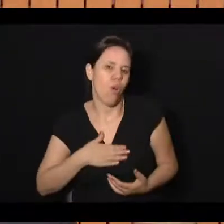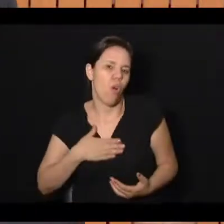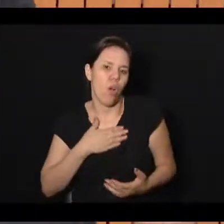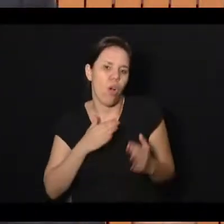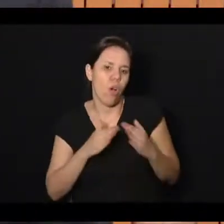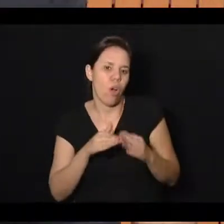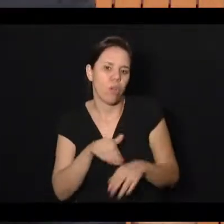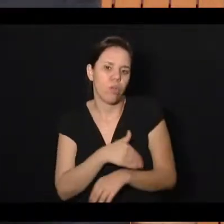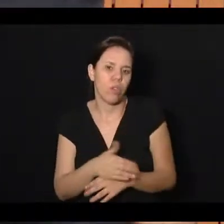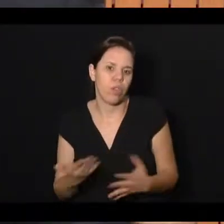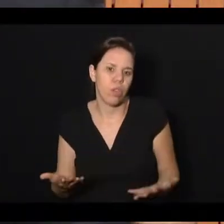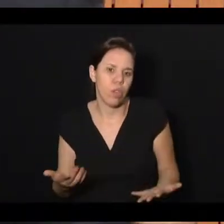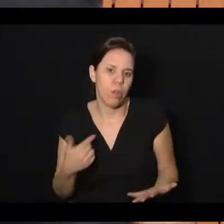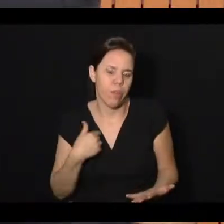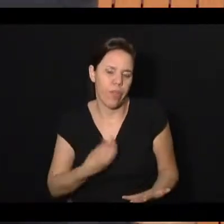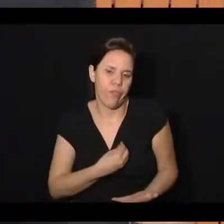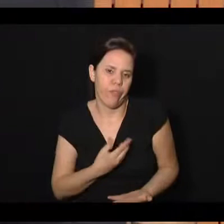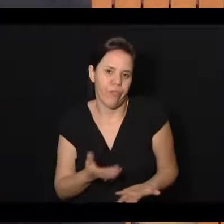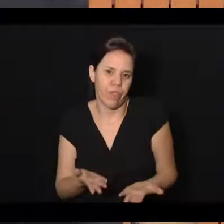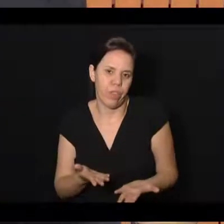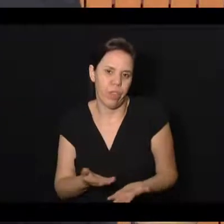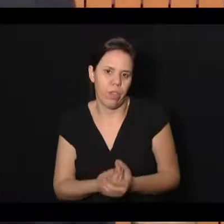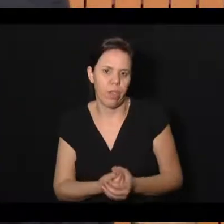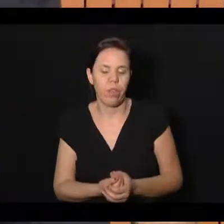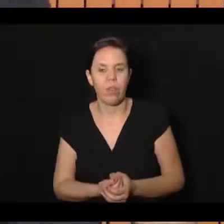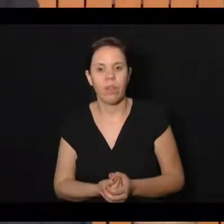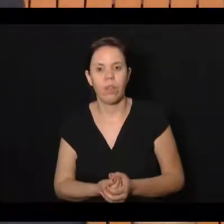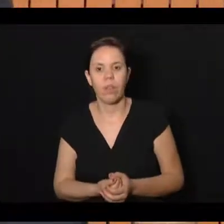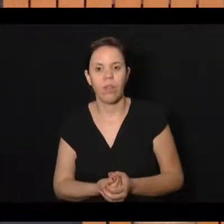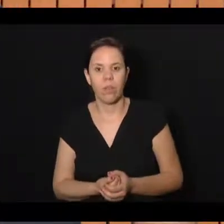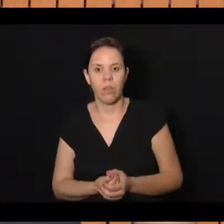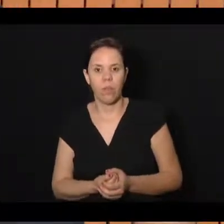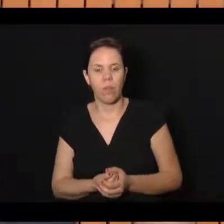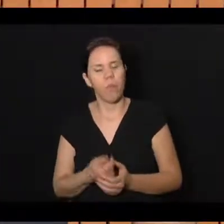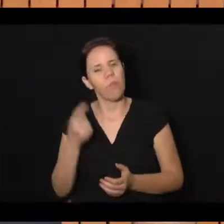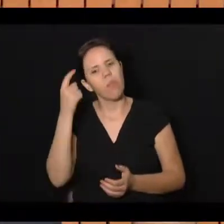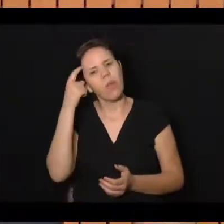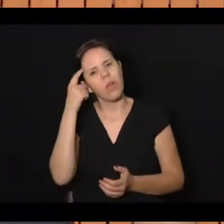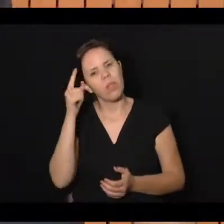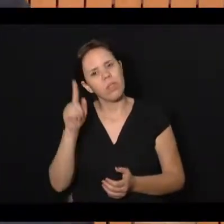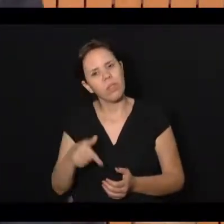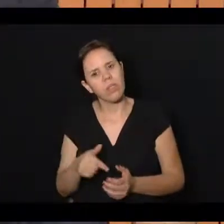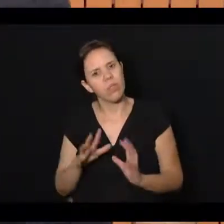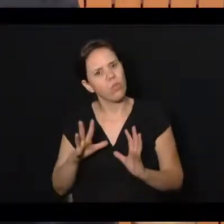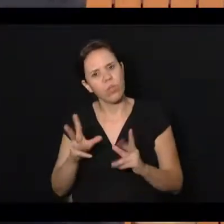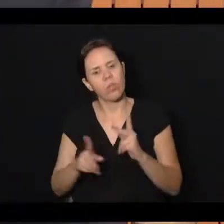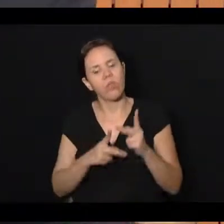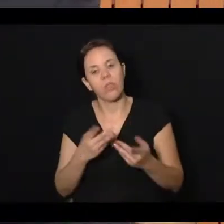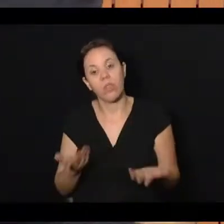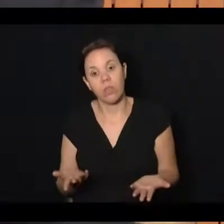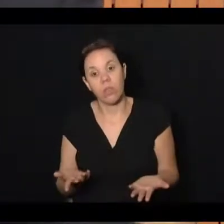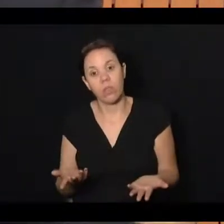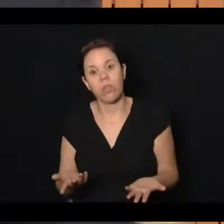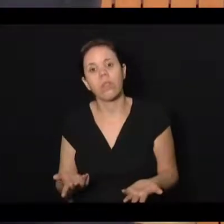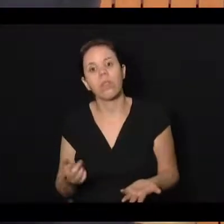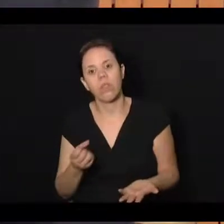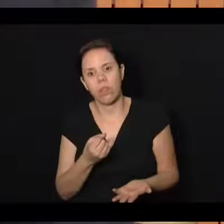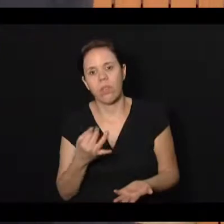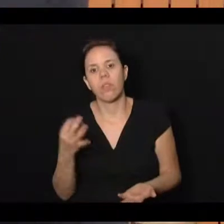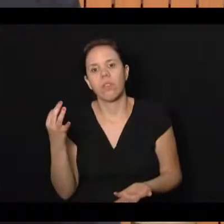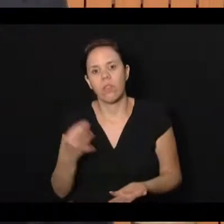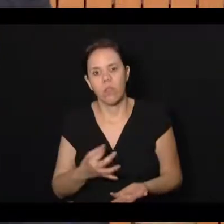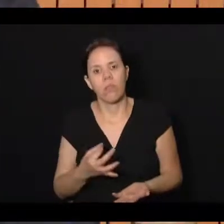rua aqui a minha vida então eu começo a pensar sim e digo todas as pessoas mais uma um percentual razoável